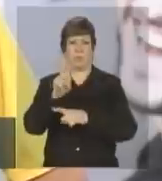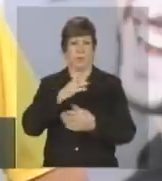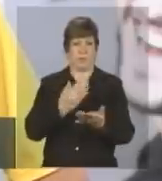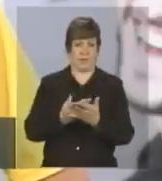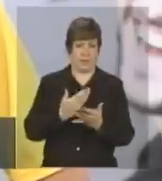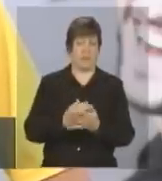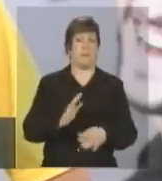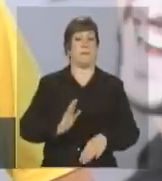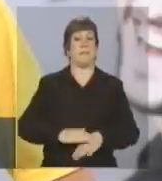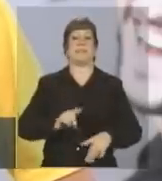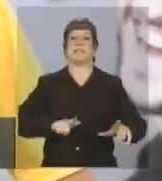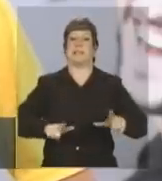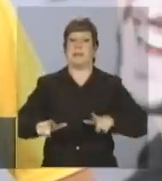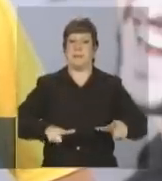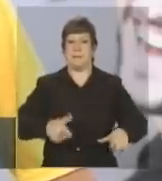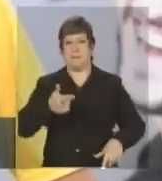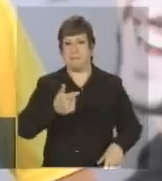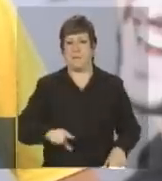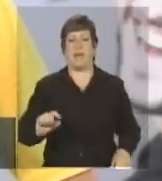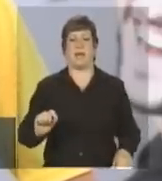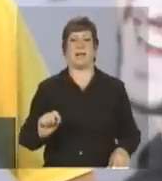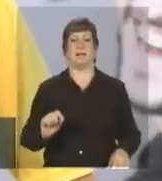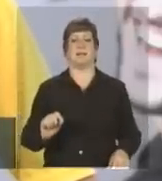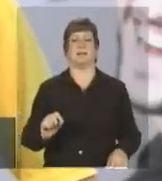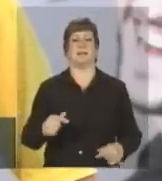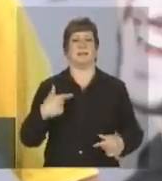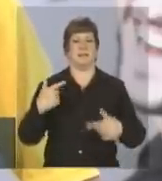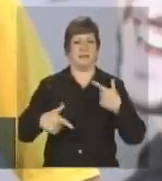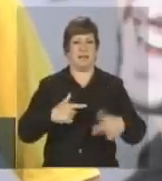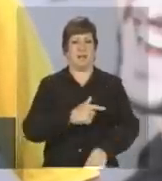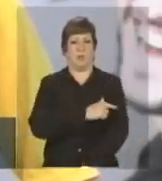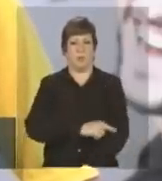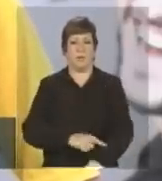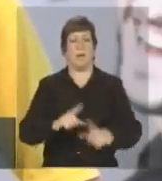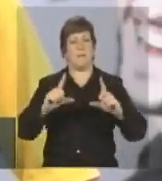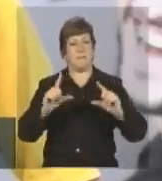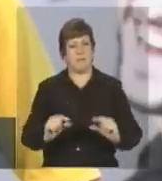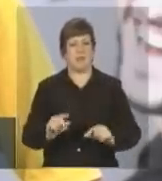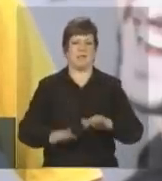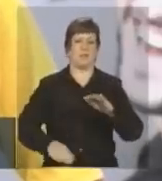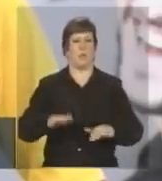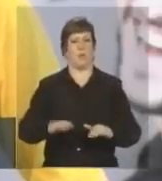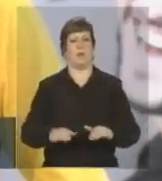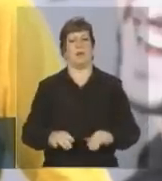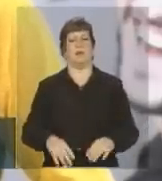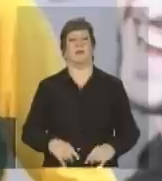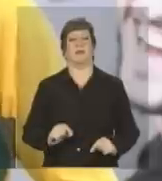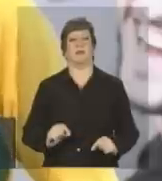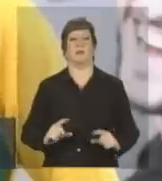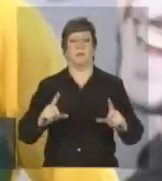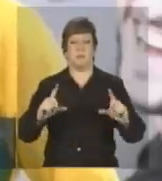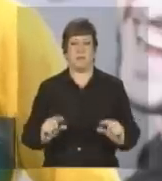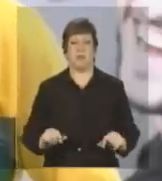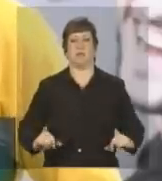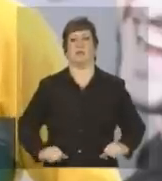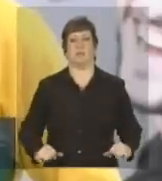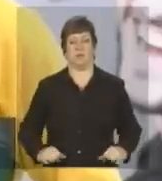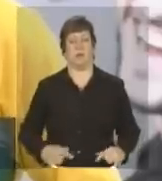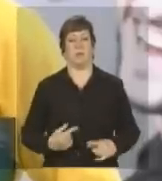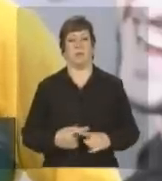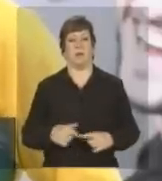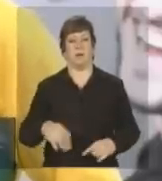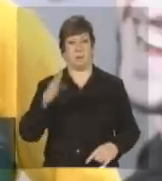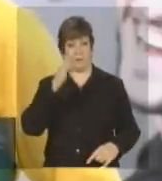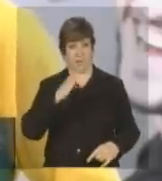mais trabalho, com mais educação, com menos desigualdade, com menos dependência. O Brasil de hoje, que é um Brasil que